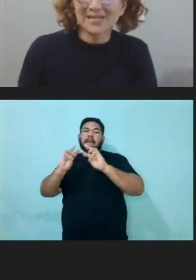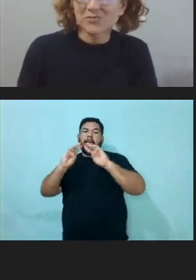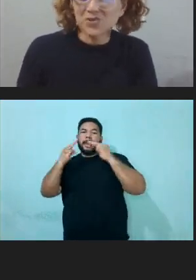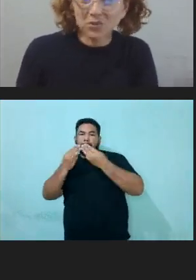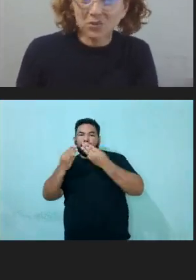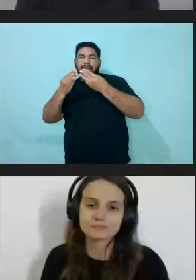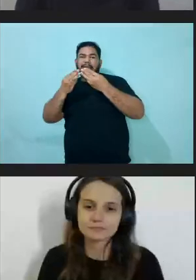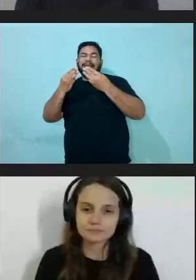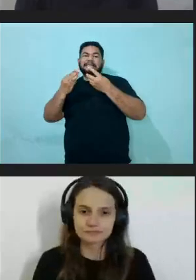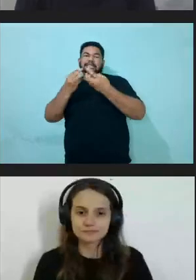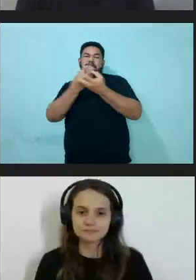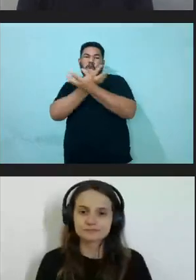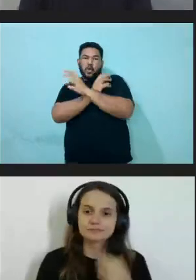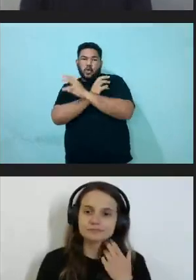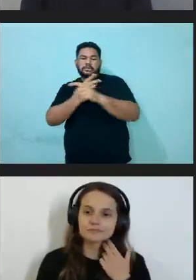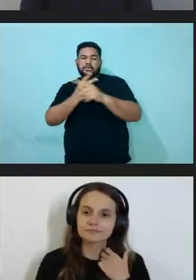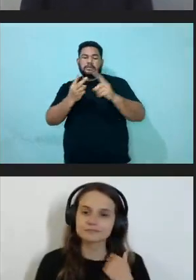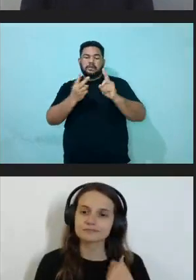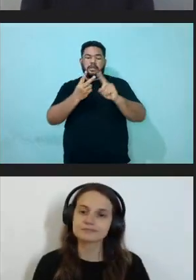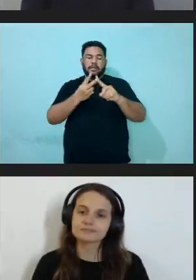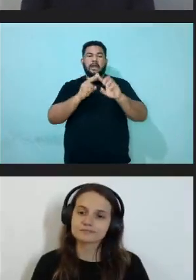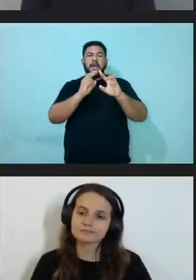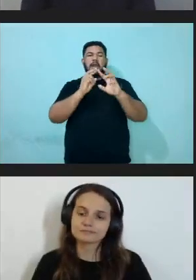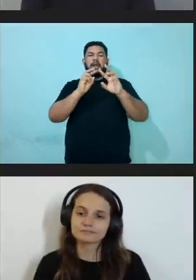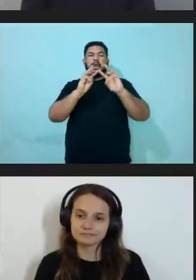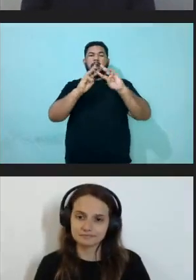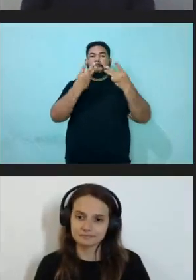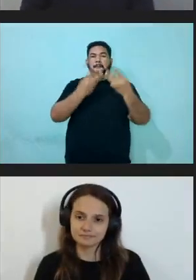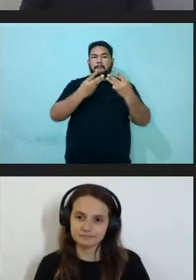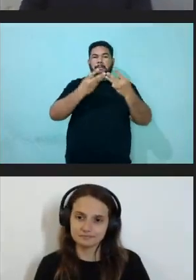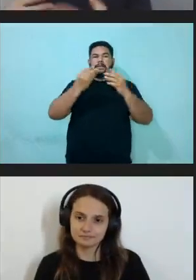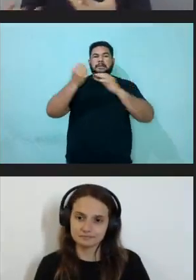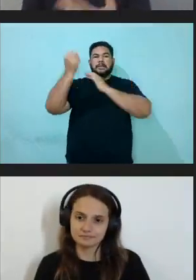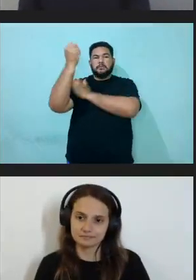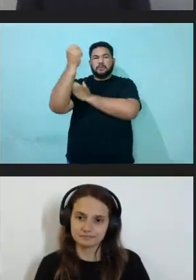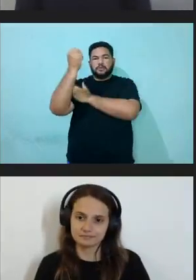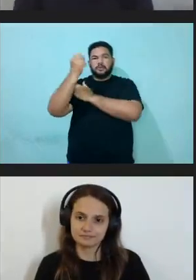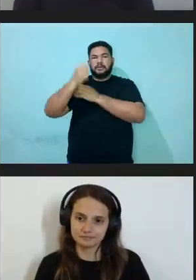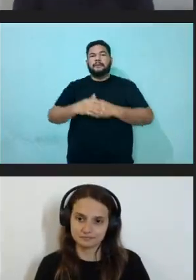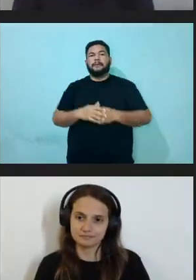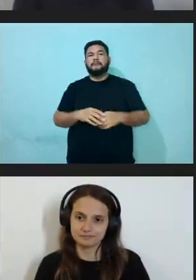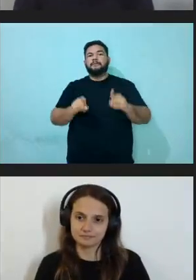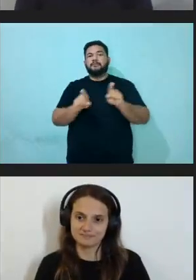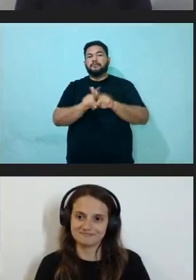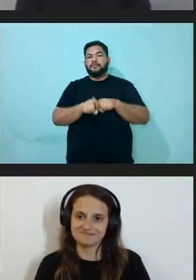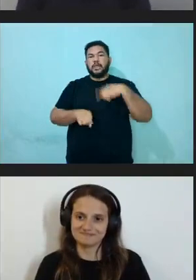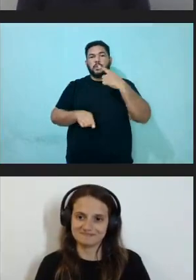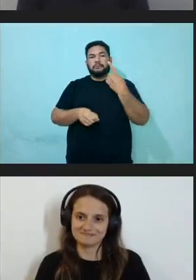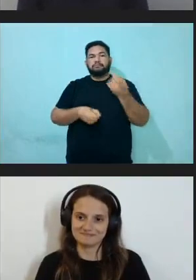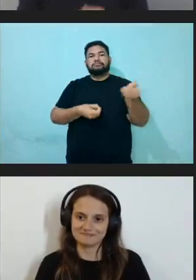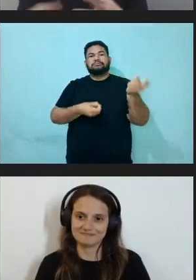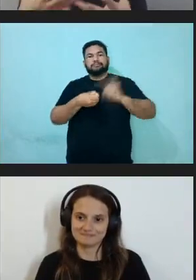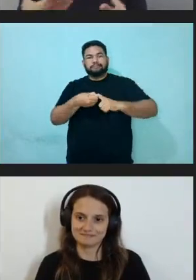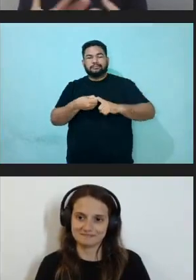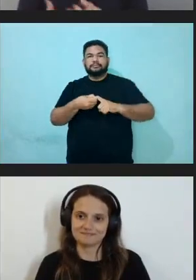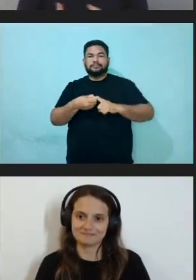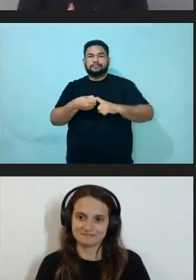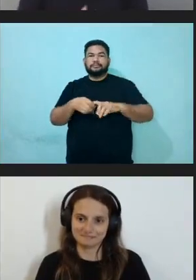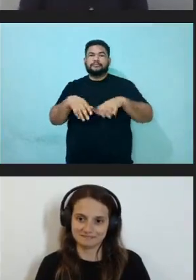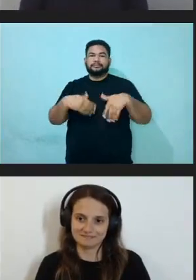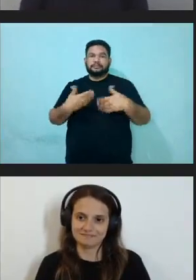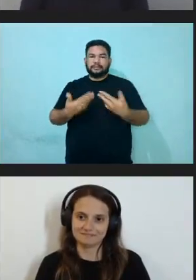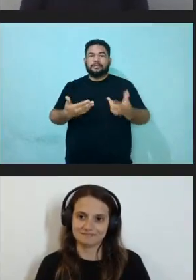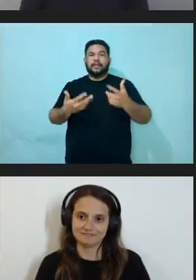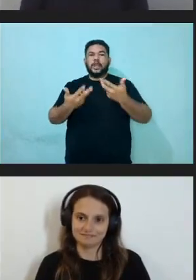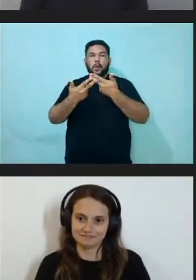a gente perde massa muscular, a gente perde capacidade de regeneração. Então, assim, é uma cascata de